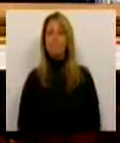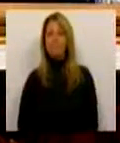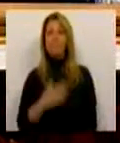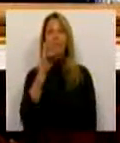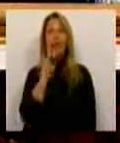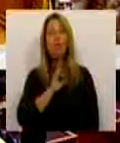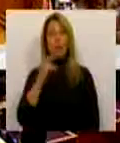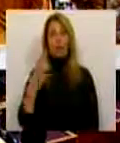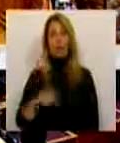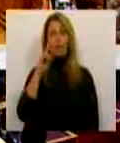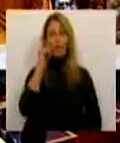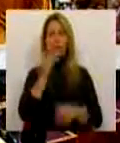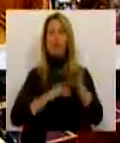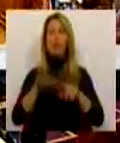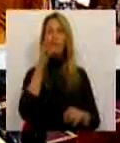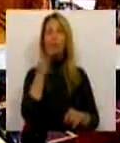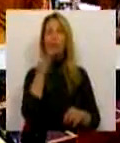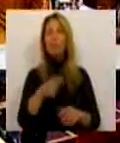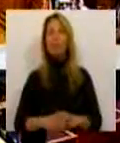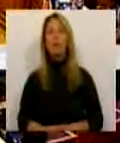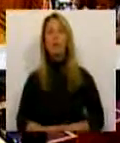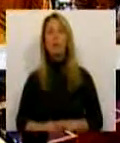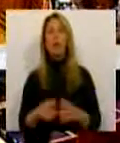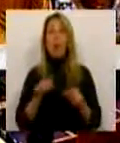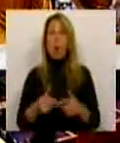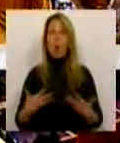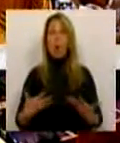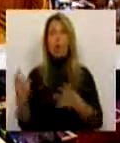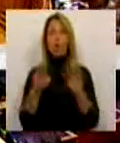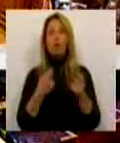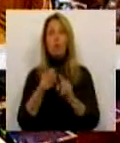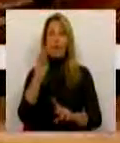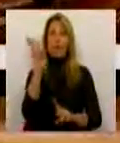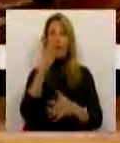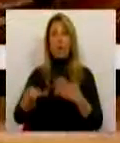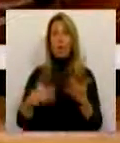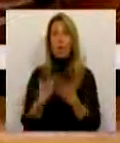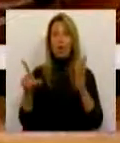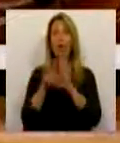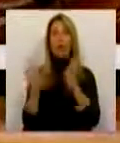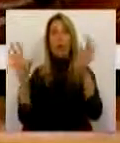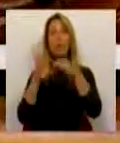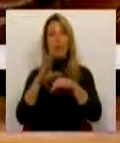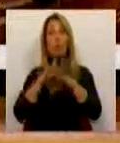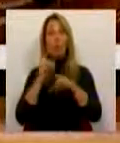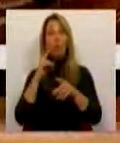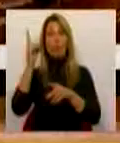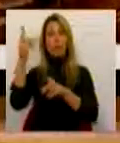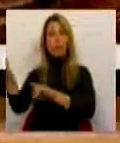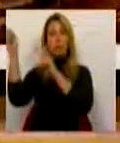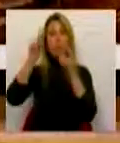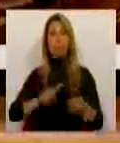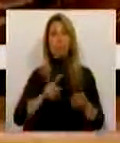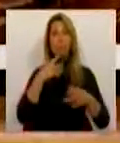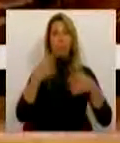Sr. Presidente, senhores e senhores deputados, estão hoje em discussão três propostas de lei que se reportam à transposição para o ordenamento